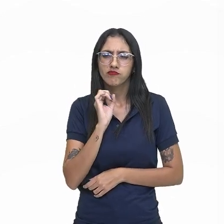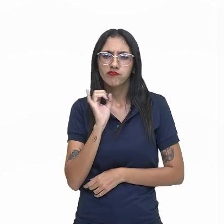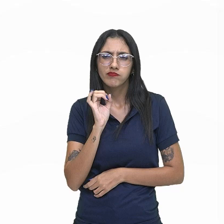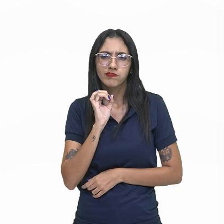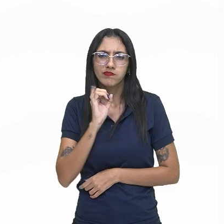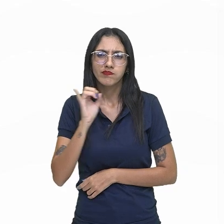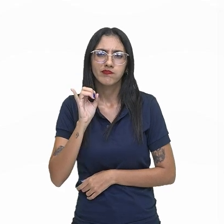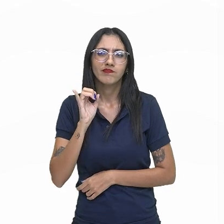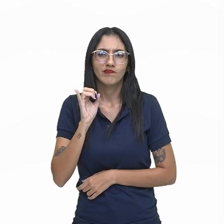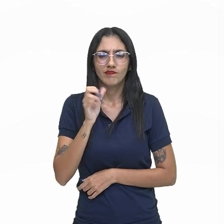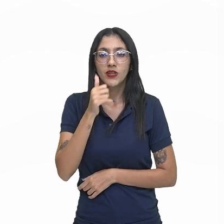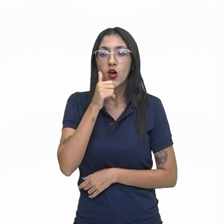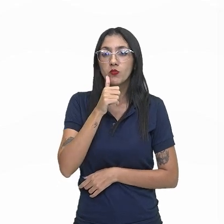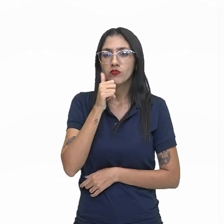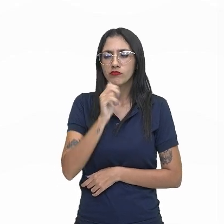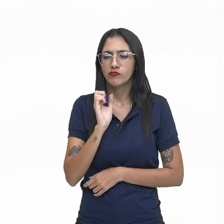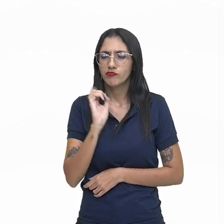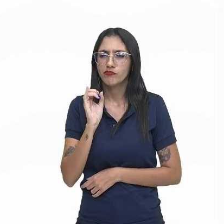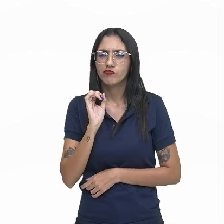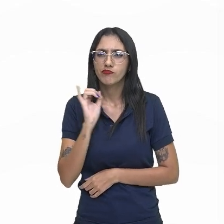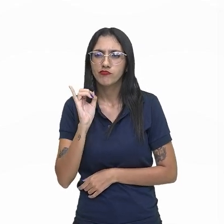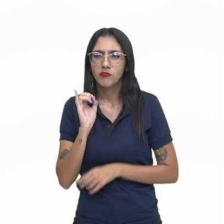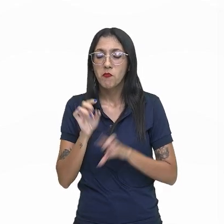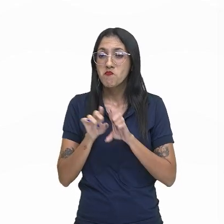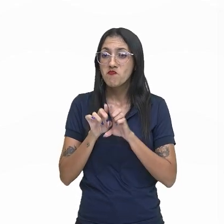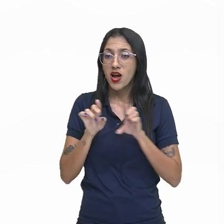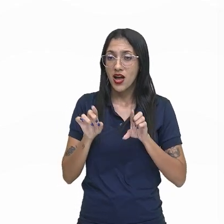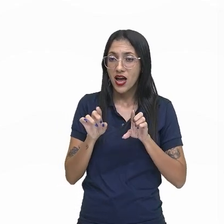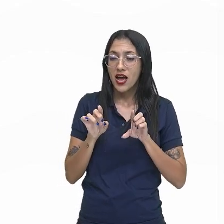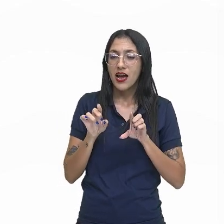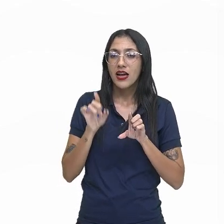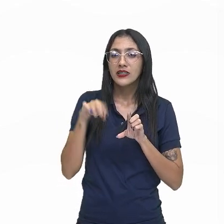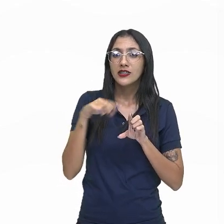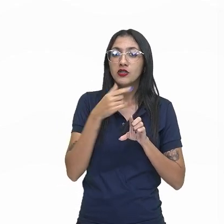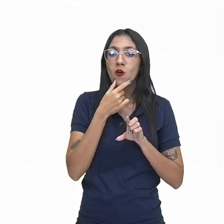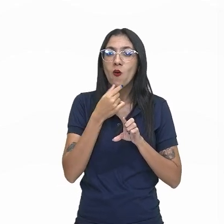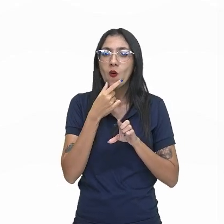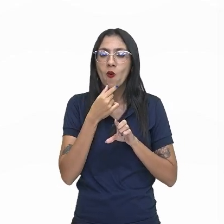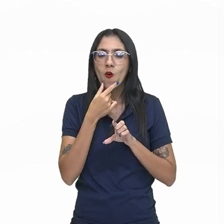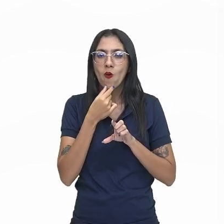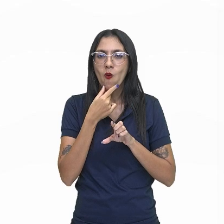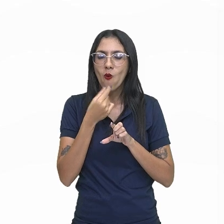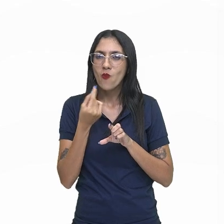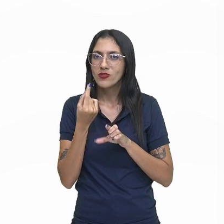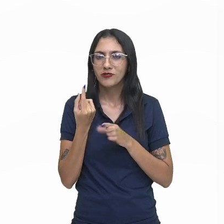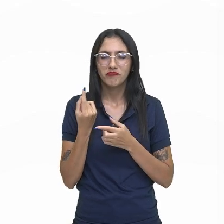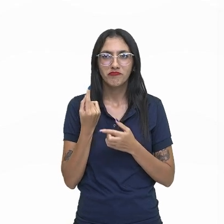arrastando a asa, mas ficavam longos meses debaixo do balaio.